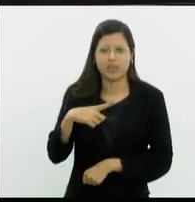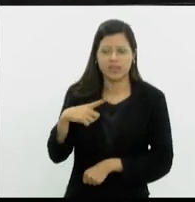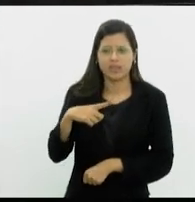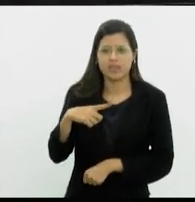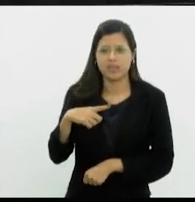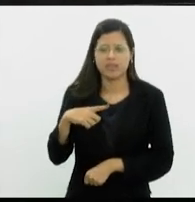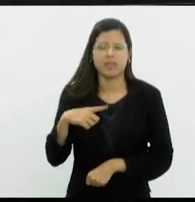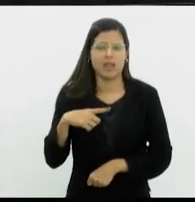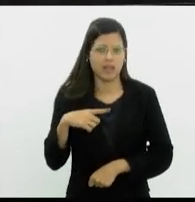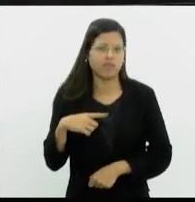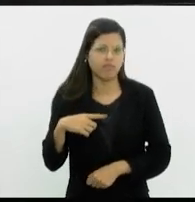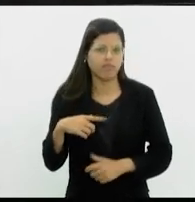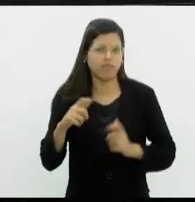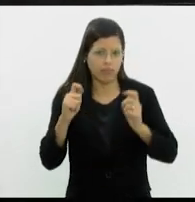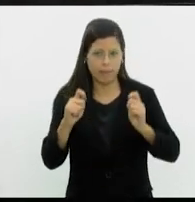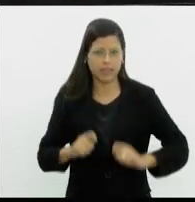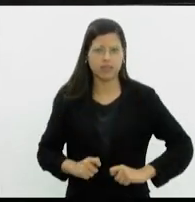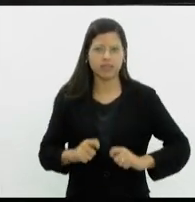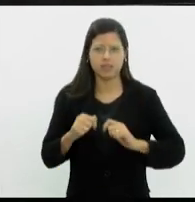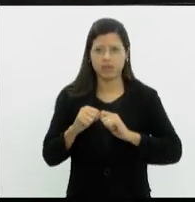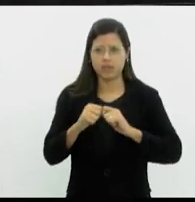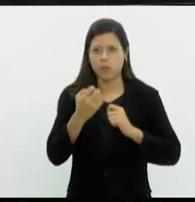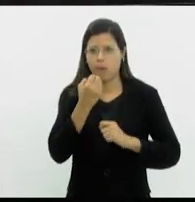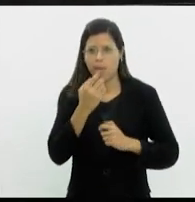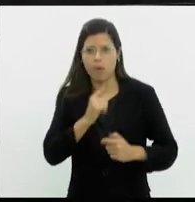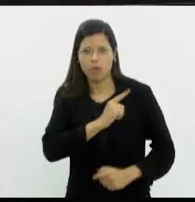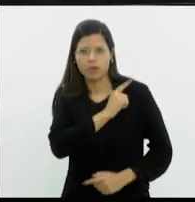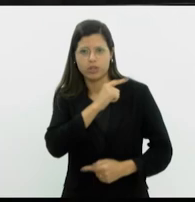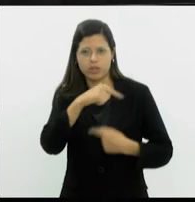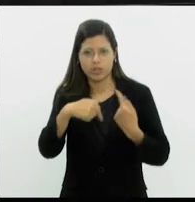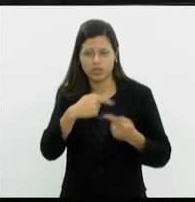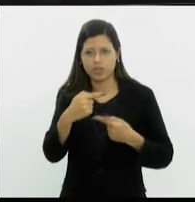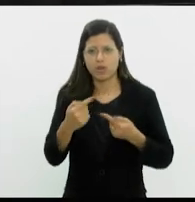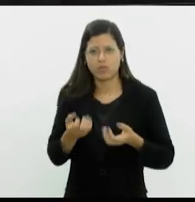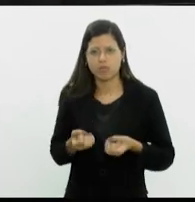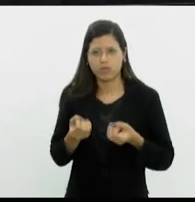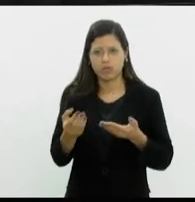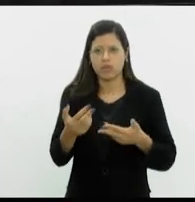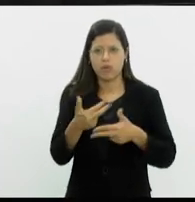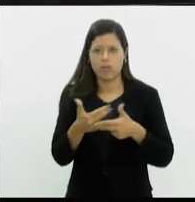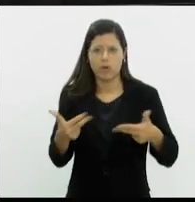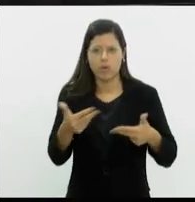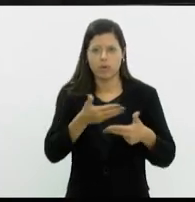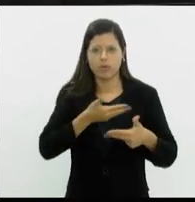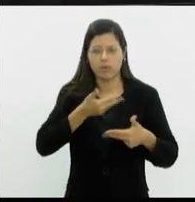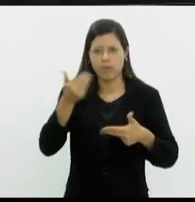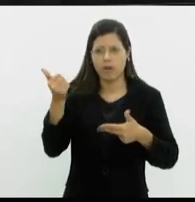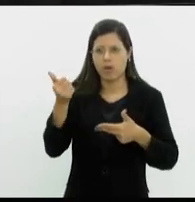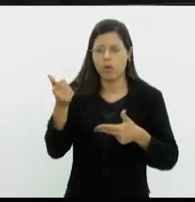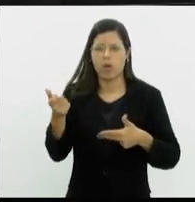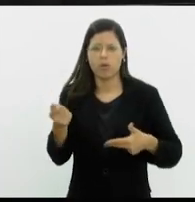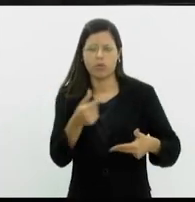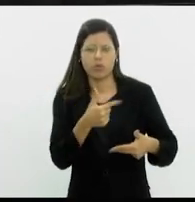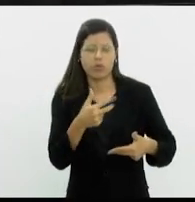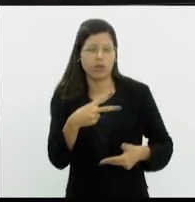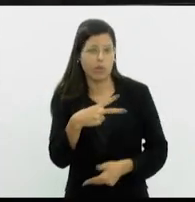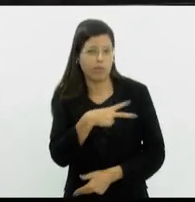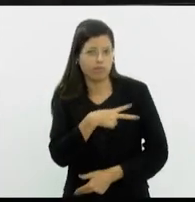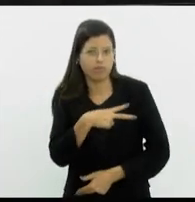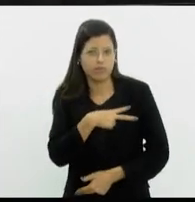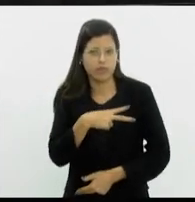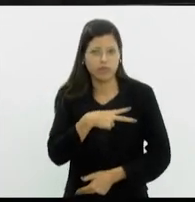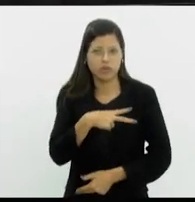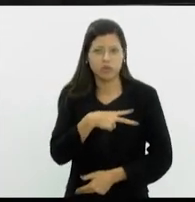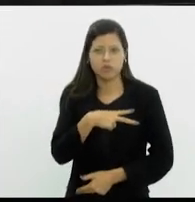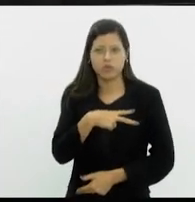fazer boa gestão e de oferecer algo muito melhor do que o próprio privado. Porque o